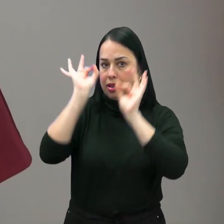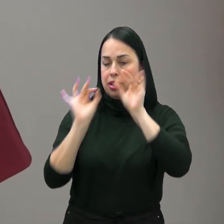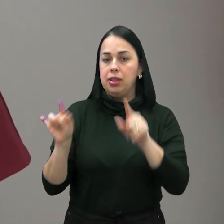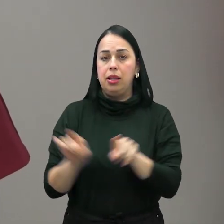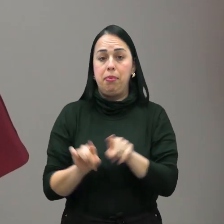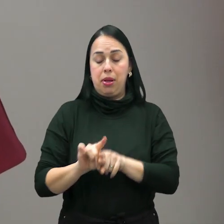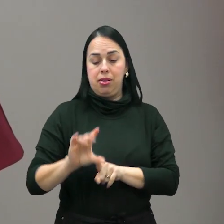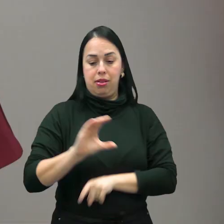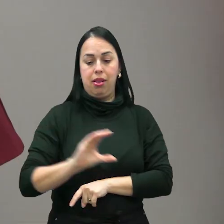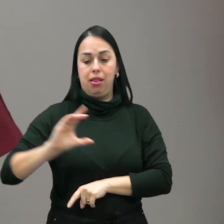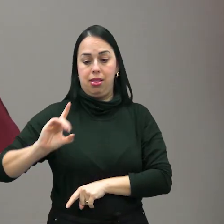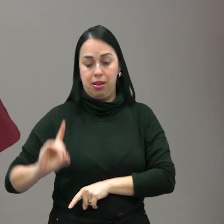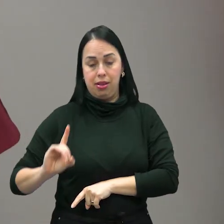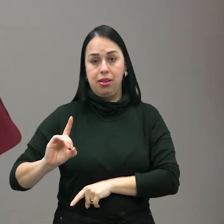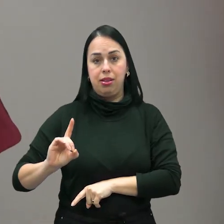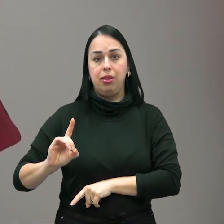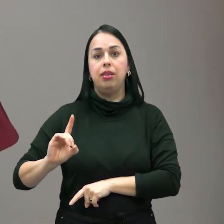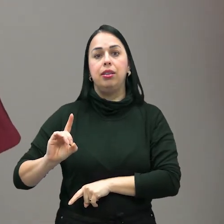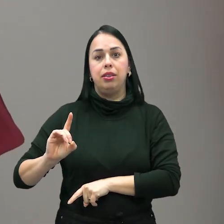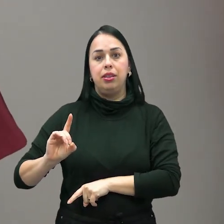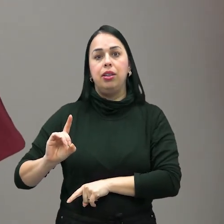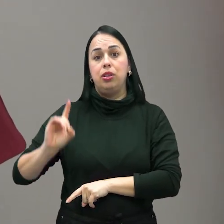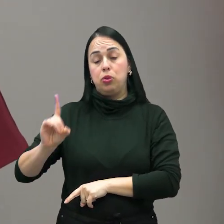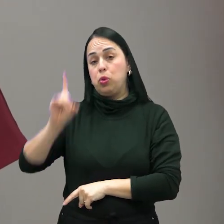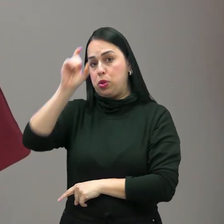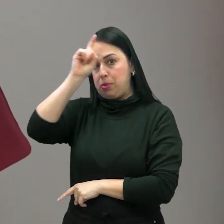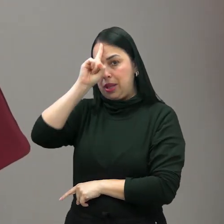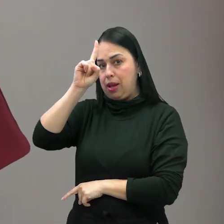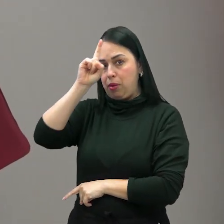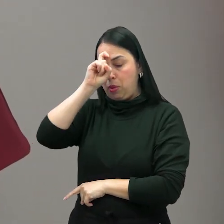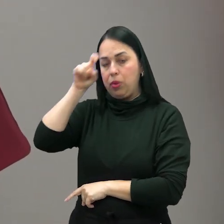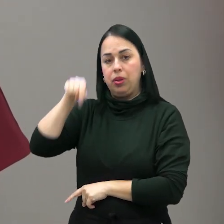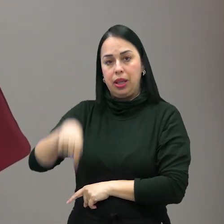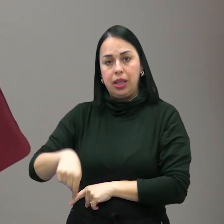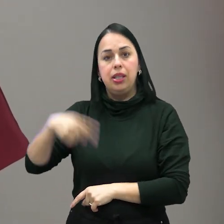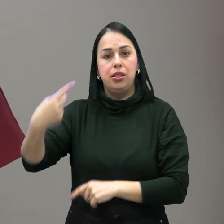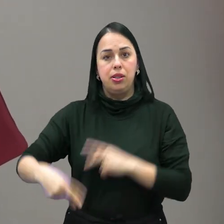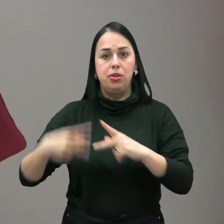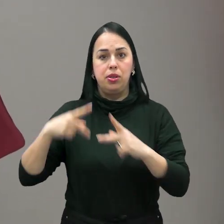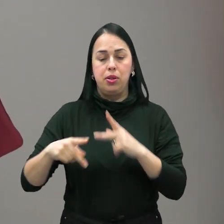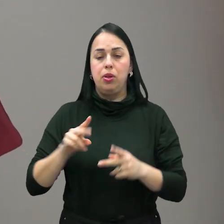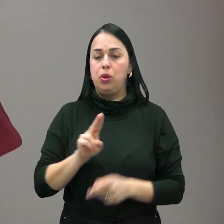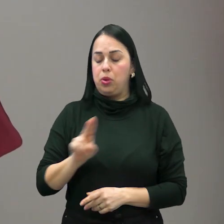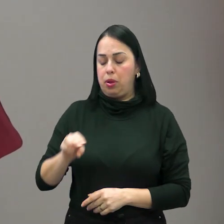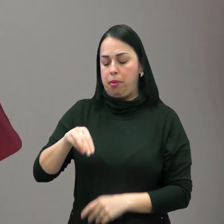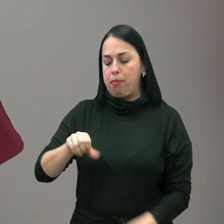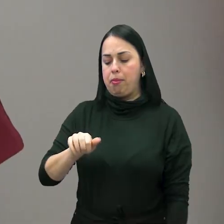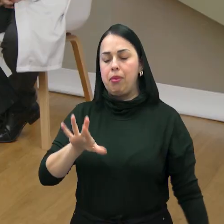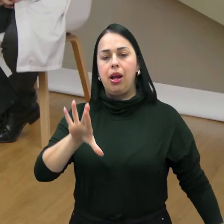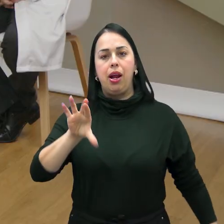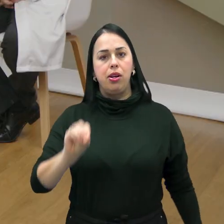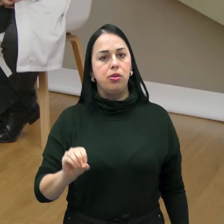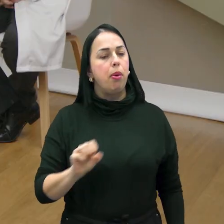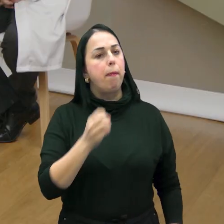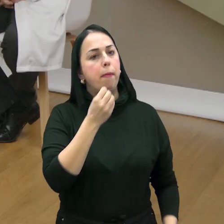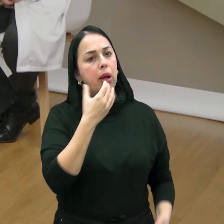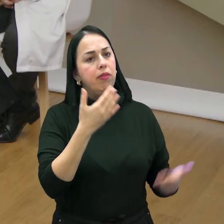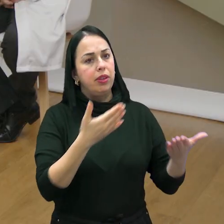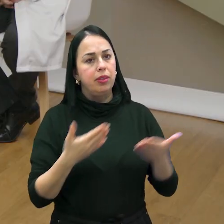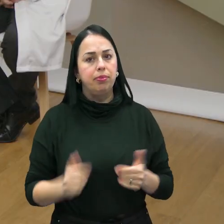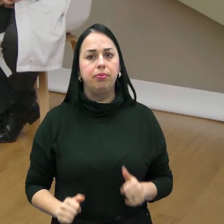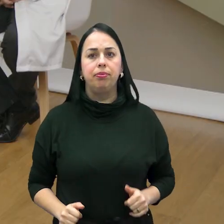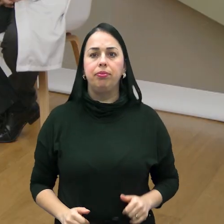da unidade de tratamento de queimados de um hospital aqui de São José dos Campos, o Márcio Fontoura. Seja muito bem-vindo,